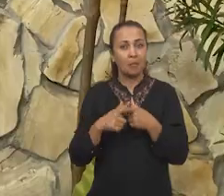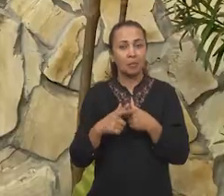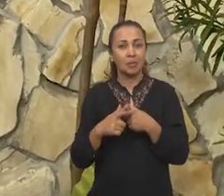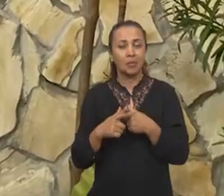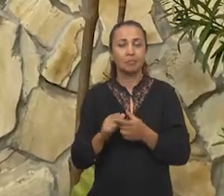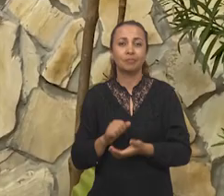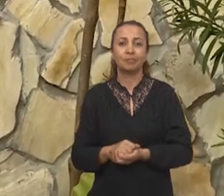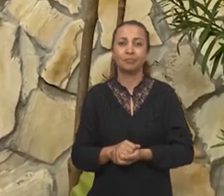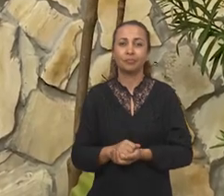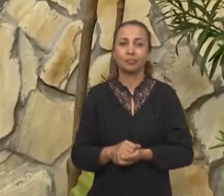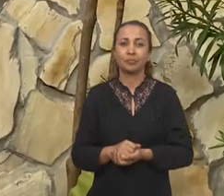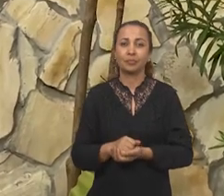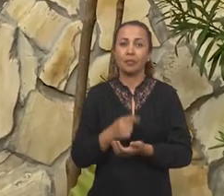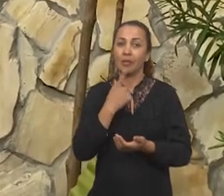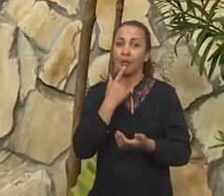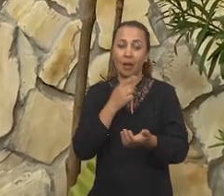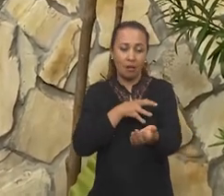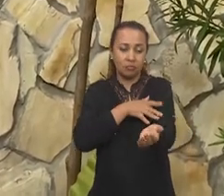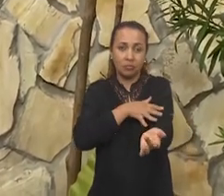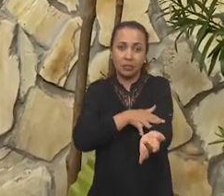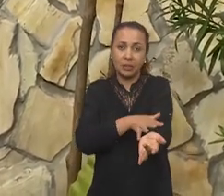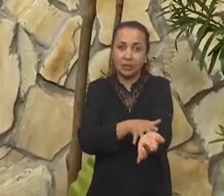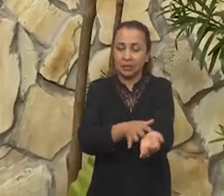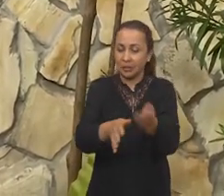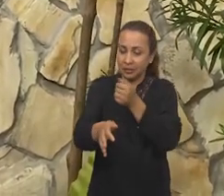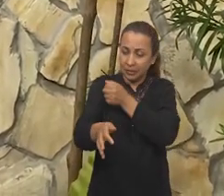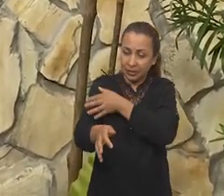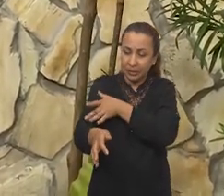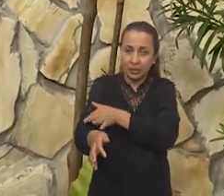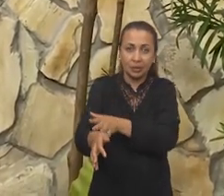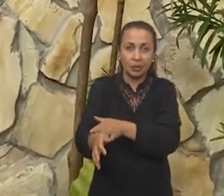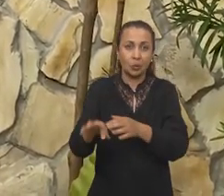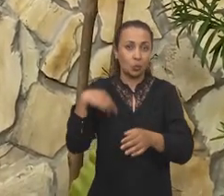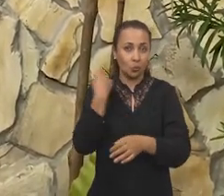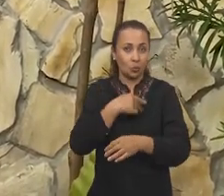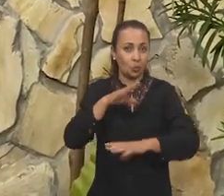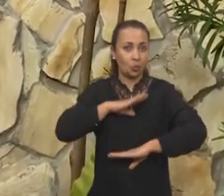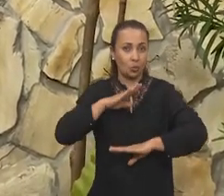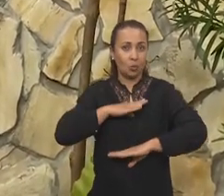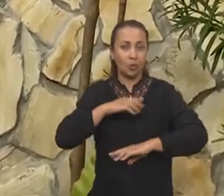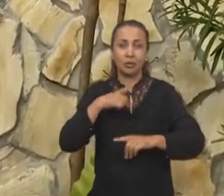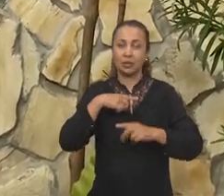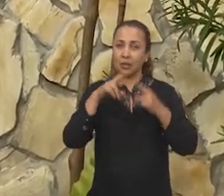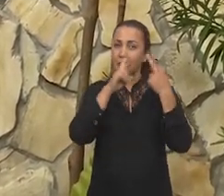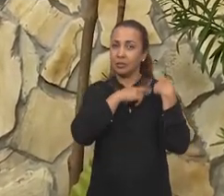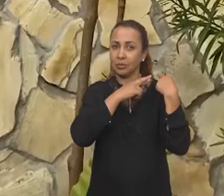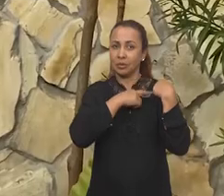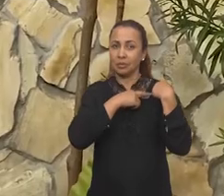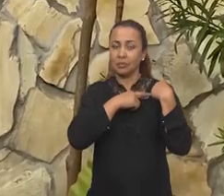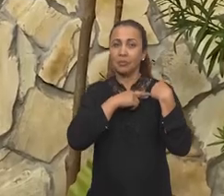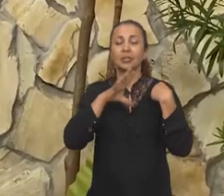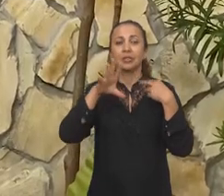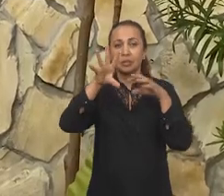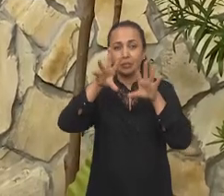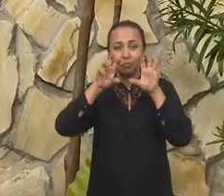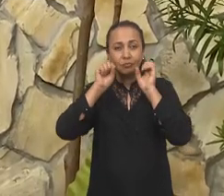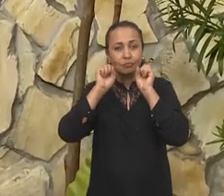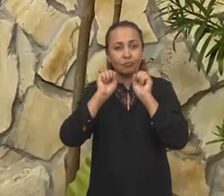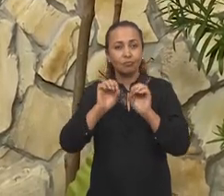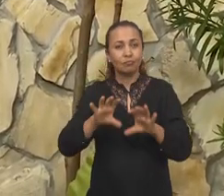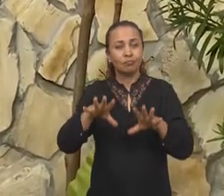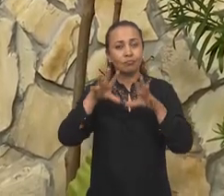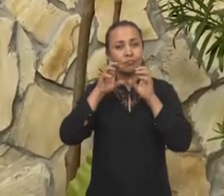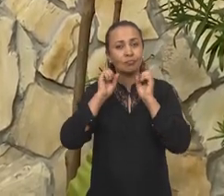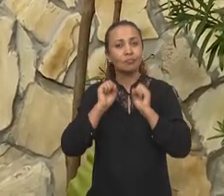minimizado os vasos sanguíneos do nosso corpo são os responsáveis e distribuir o Dinho